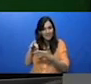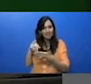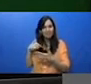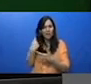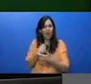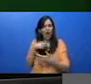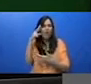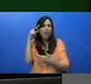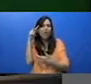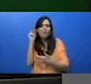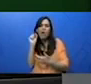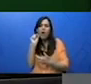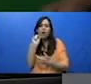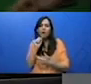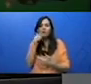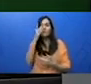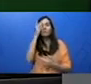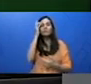erro. Então, vamos lá.